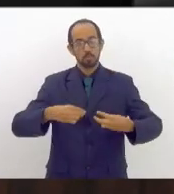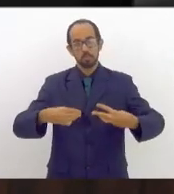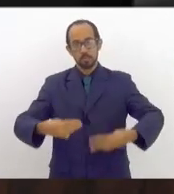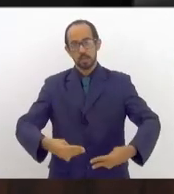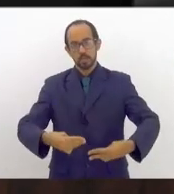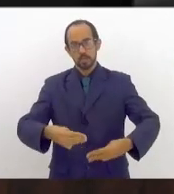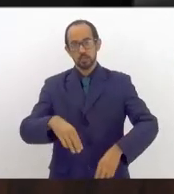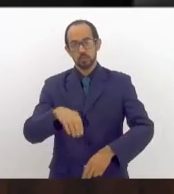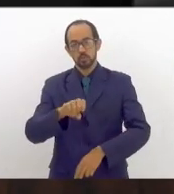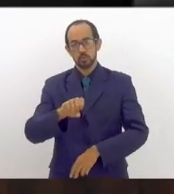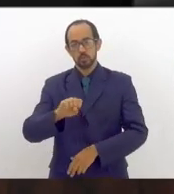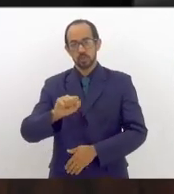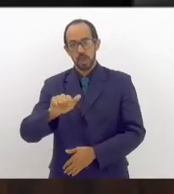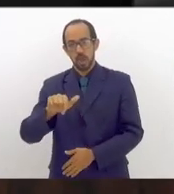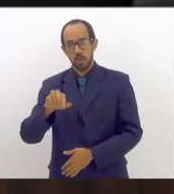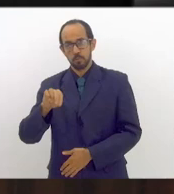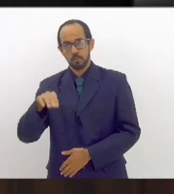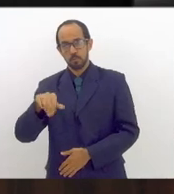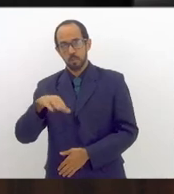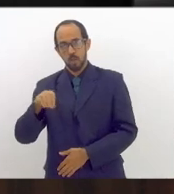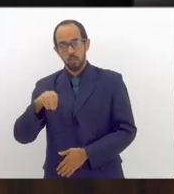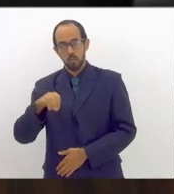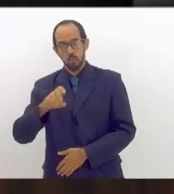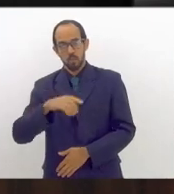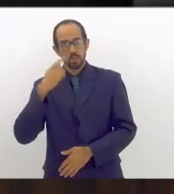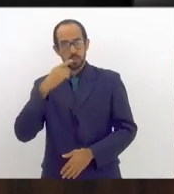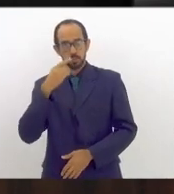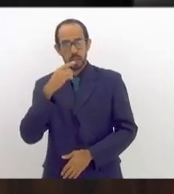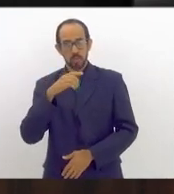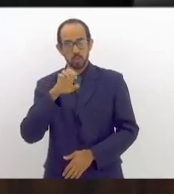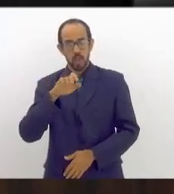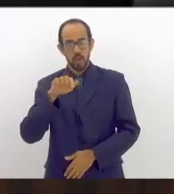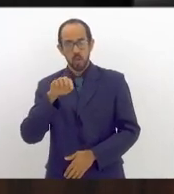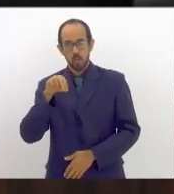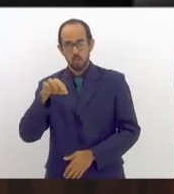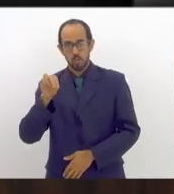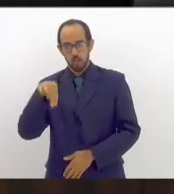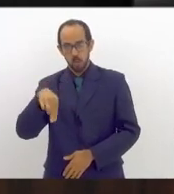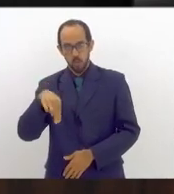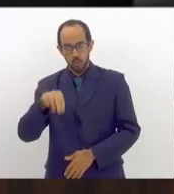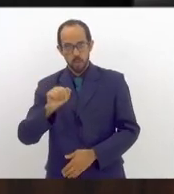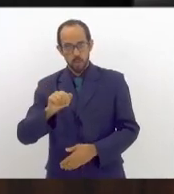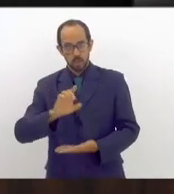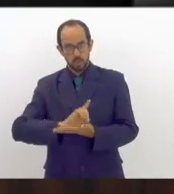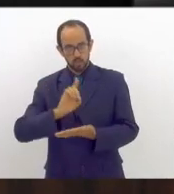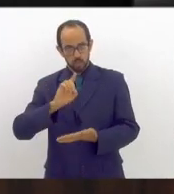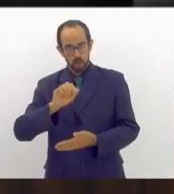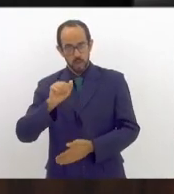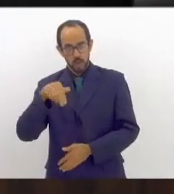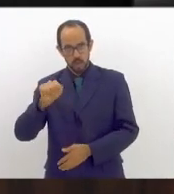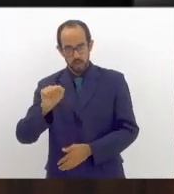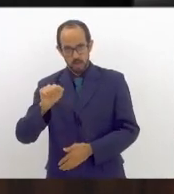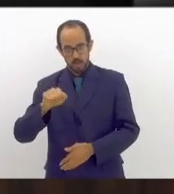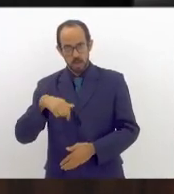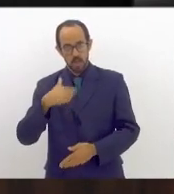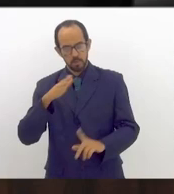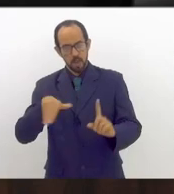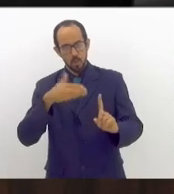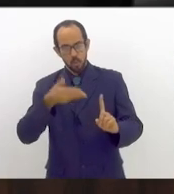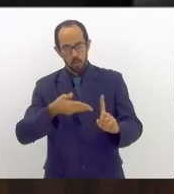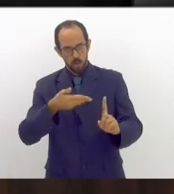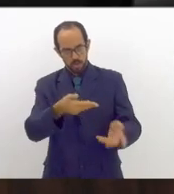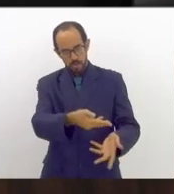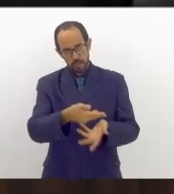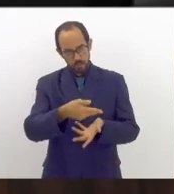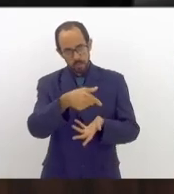Deputado Elton Dr Teófilo e a doutora Ana nós aqui É uma honra recebê-los nessa noite